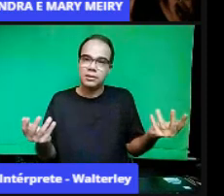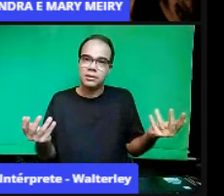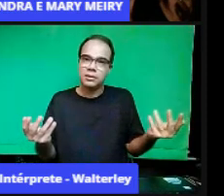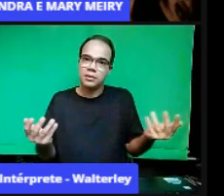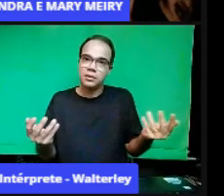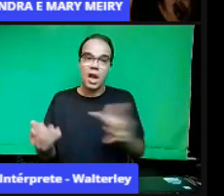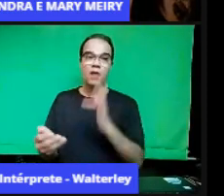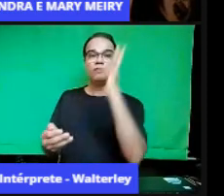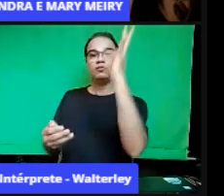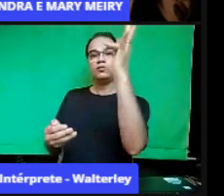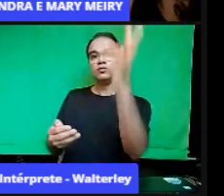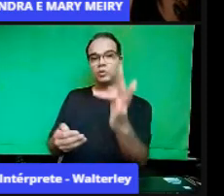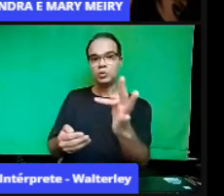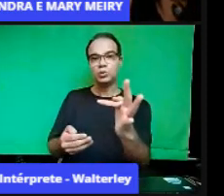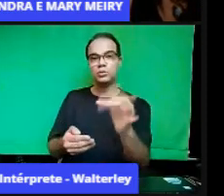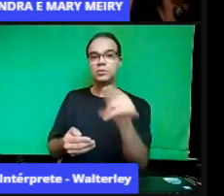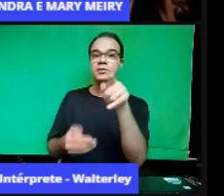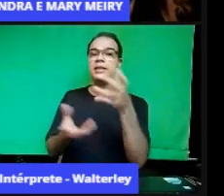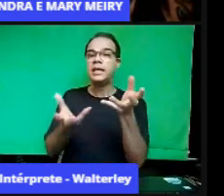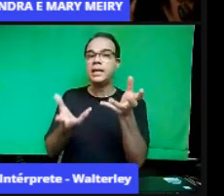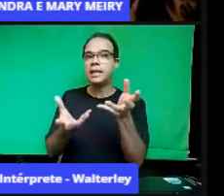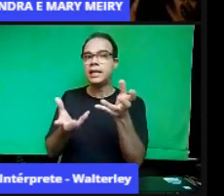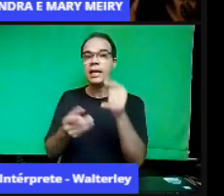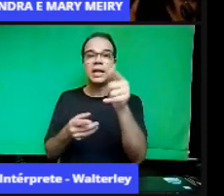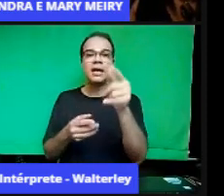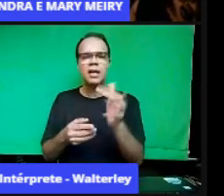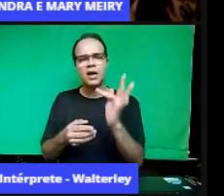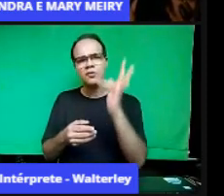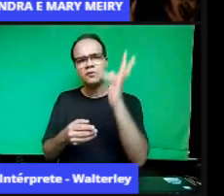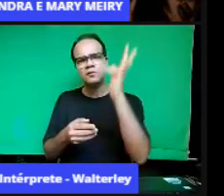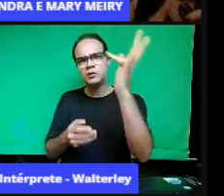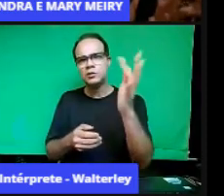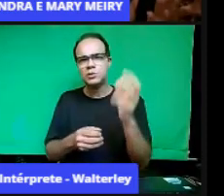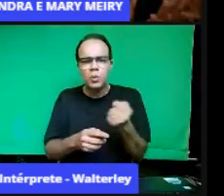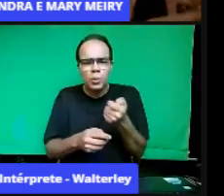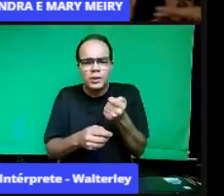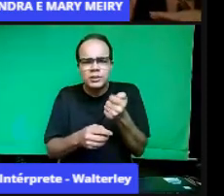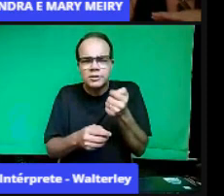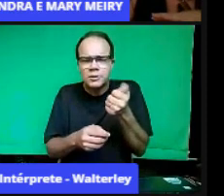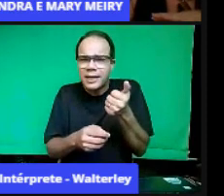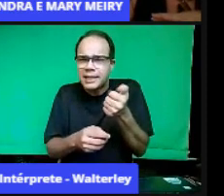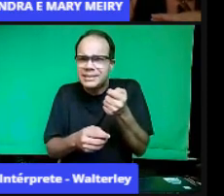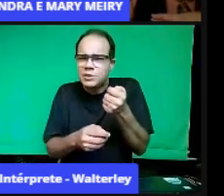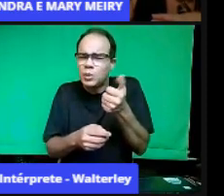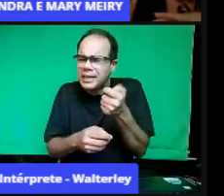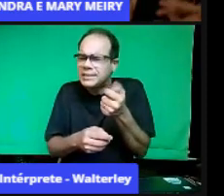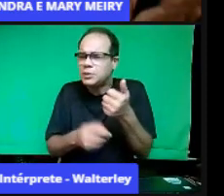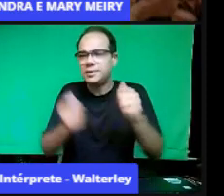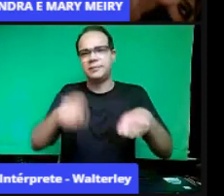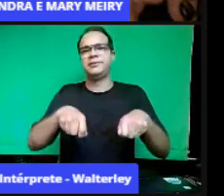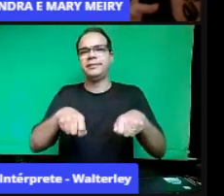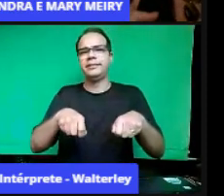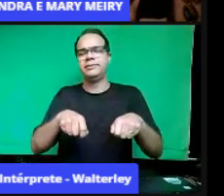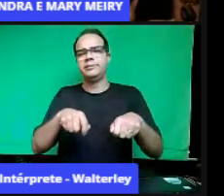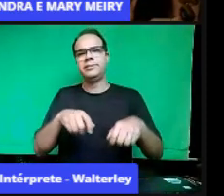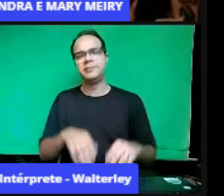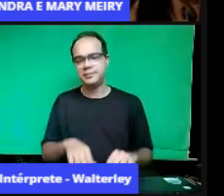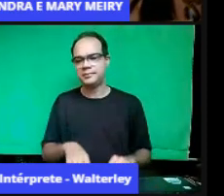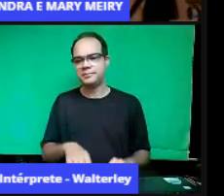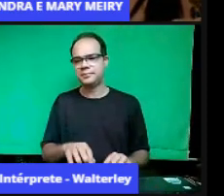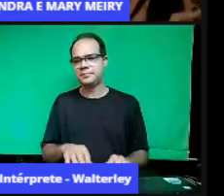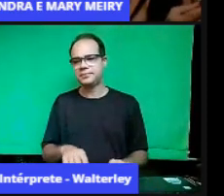serão consolidadas, que estão em processo de aquisição. Então, no frigir